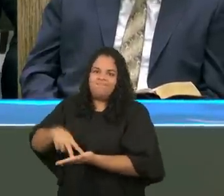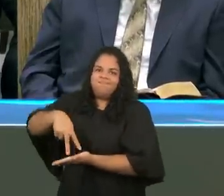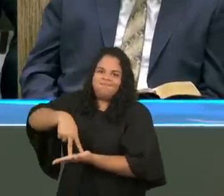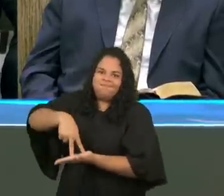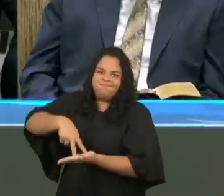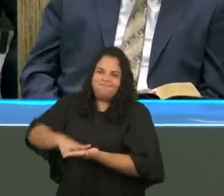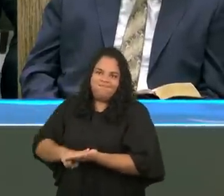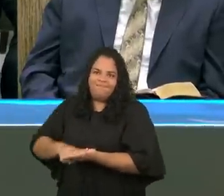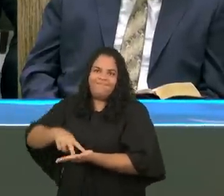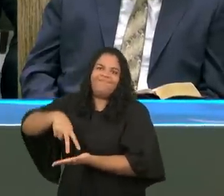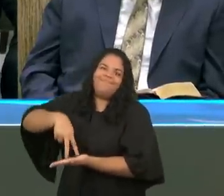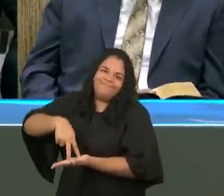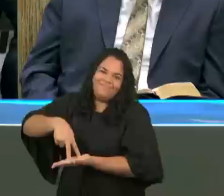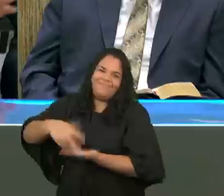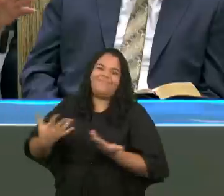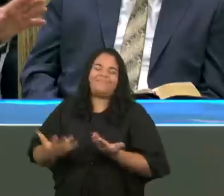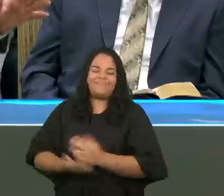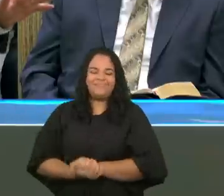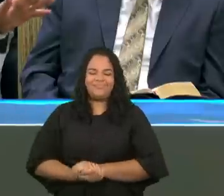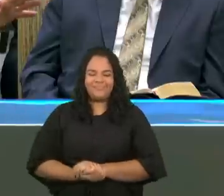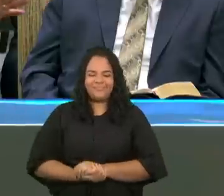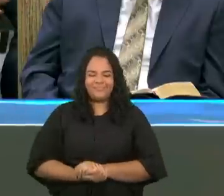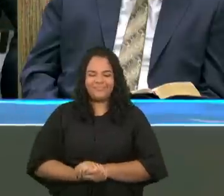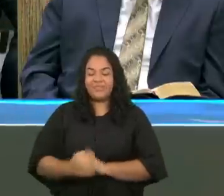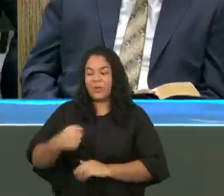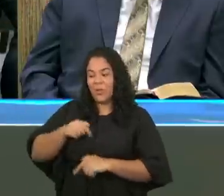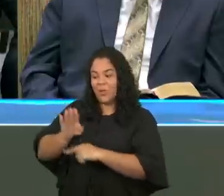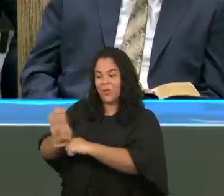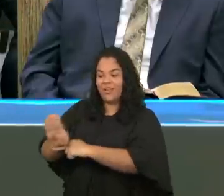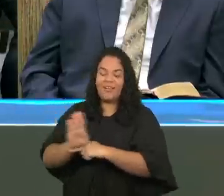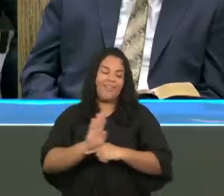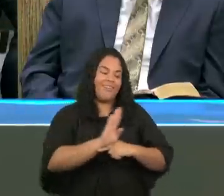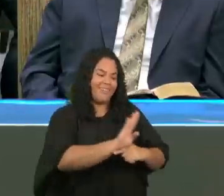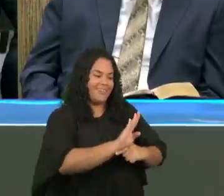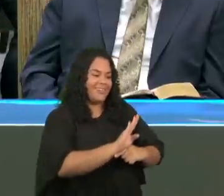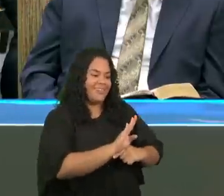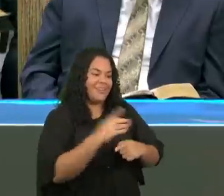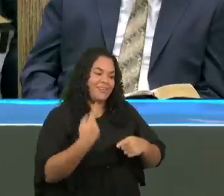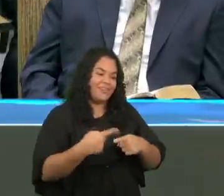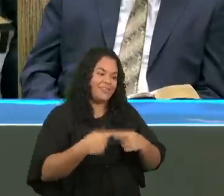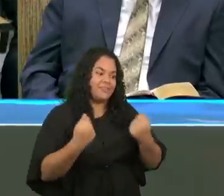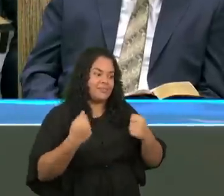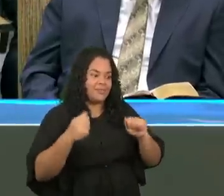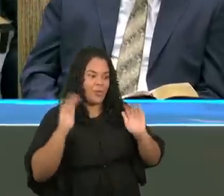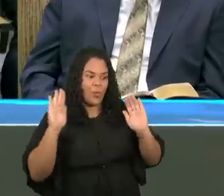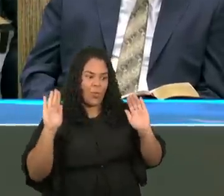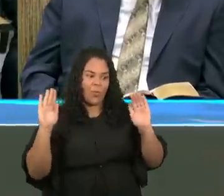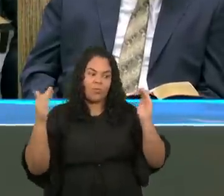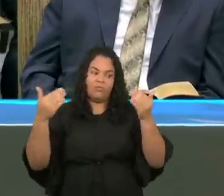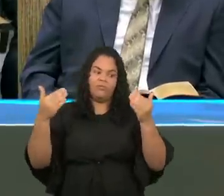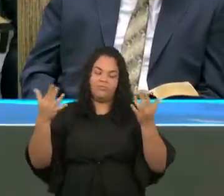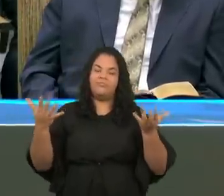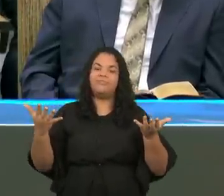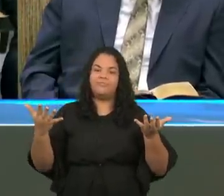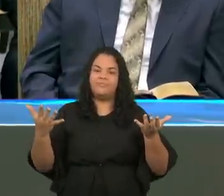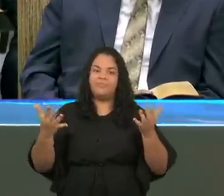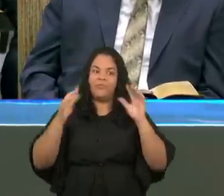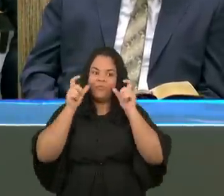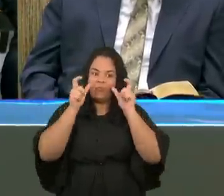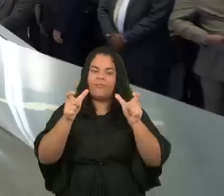todo. Então vocês já estão fazendo. Estou fazendo isso para que vocês se concentrem aqui. Um, dois, três, vamos